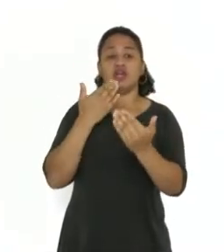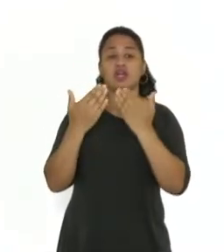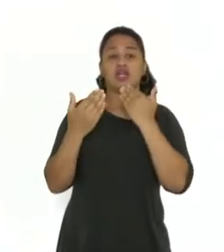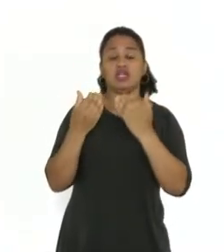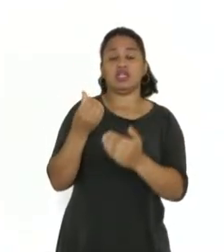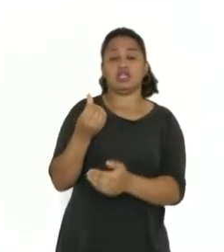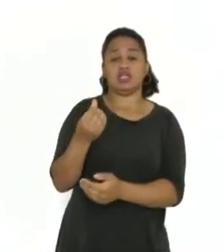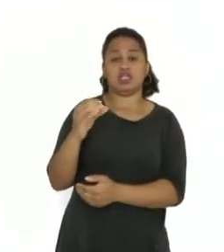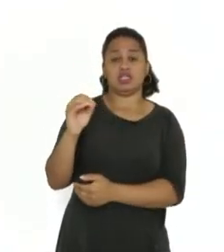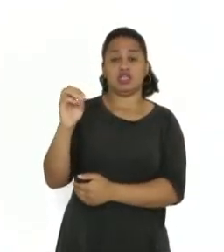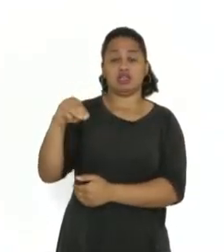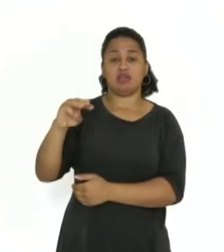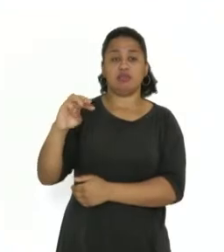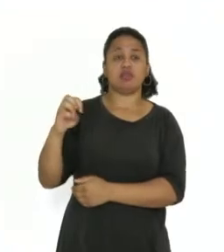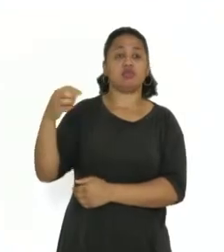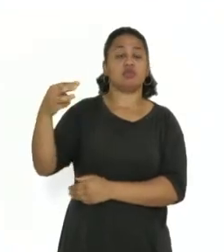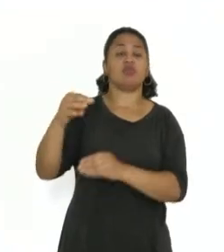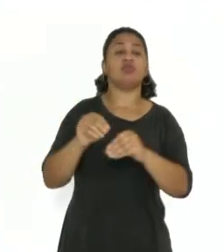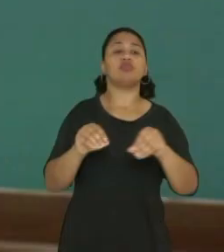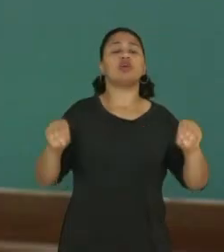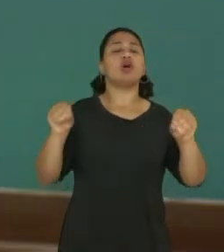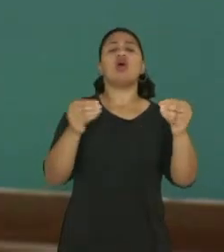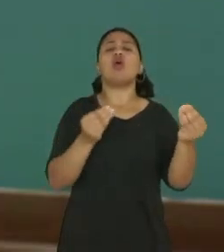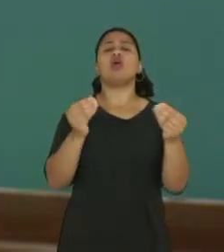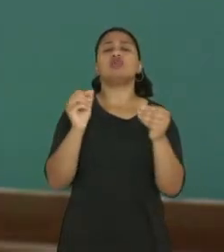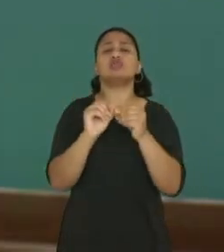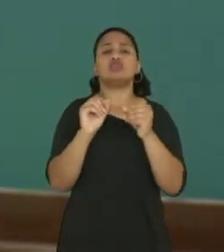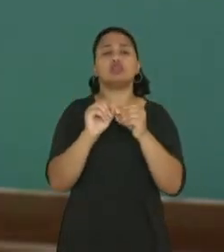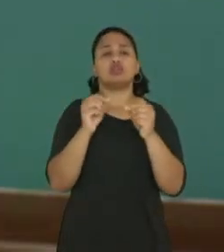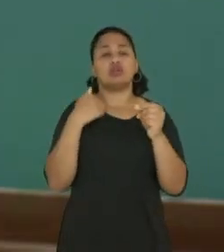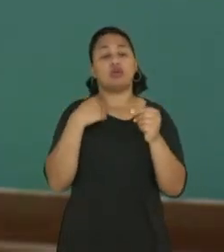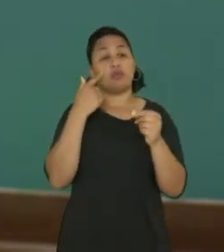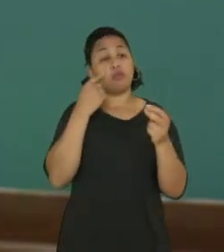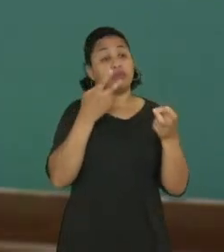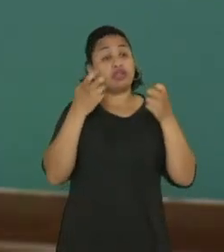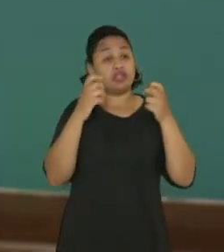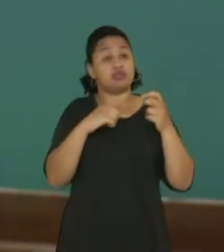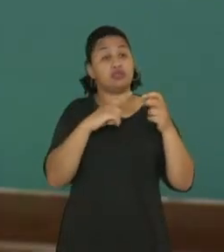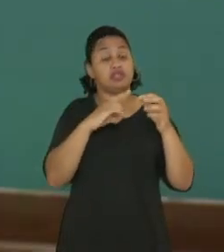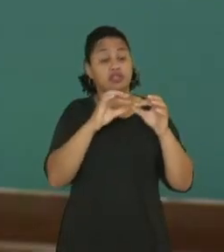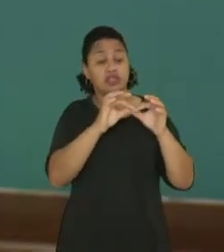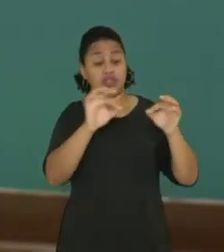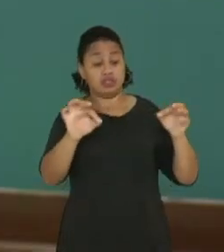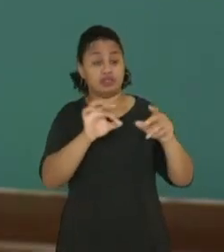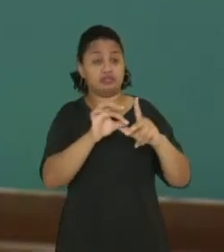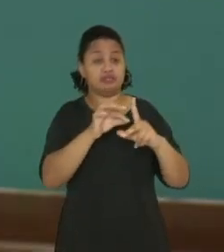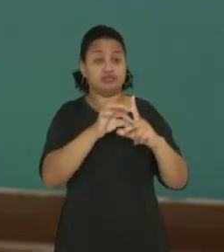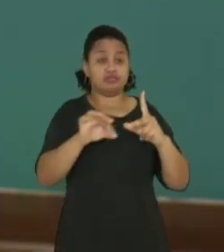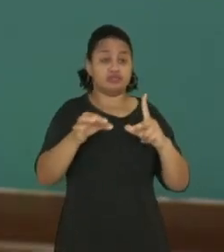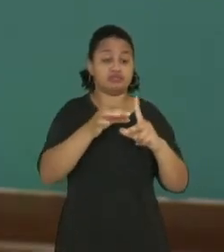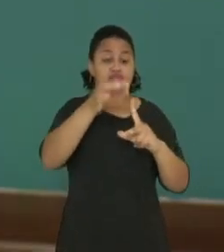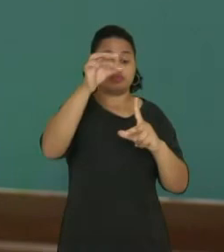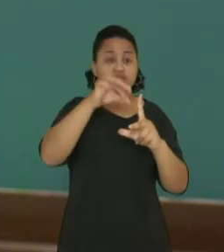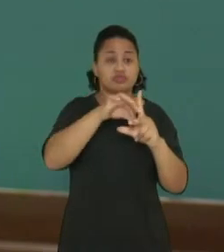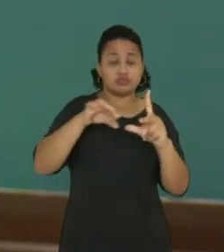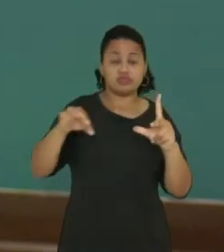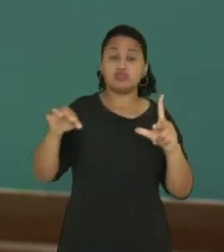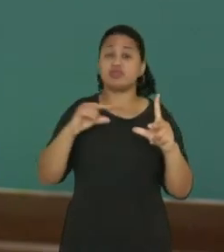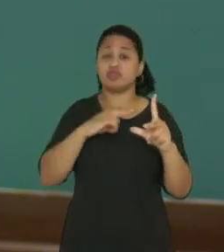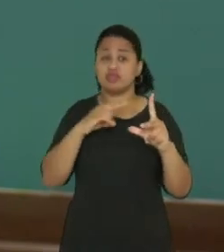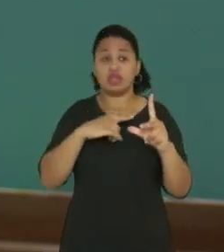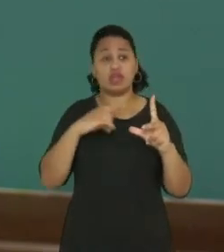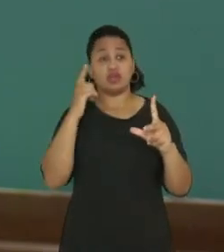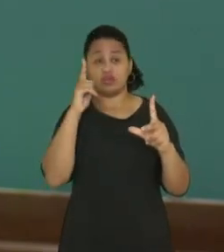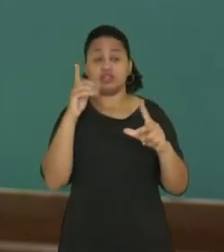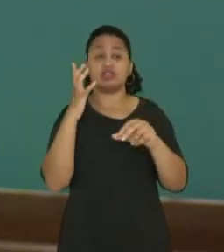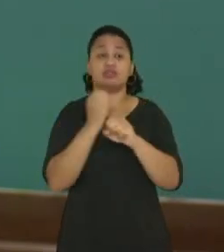metros cúbicos ali de areia? Como que a gente pode fazer isso? Olha, tem as medidas ali, comprimento, largura e altura. Então, a gente consegue